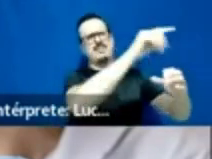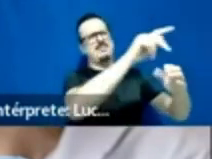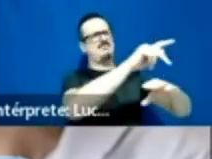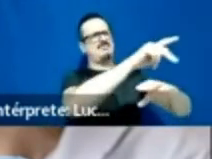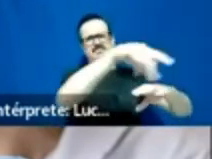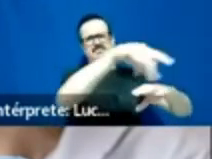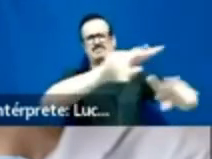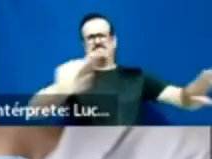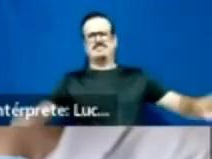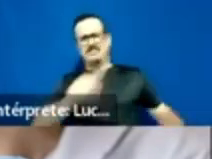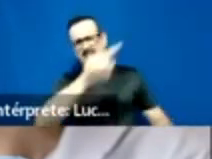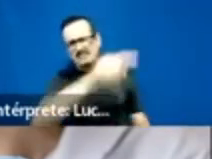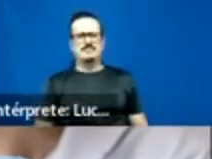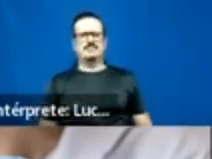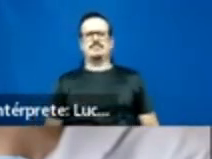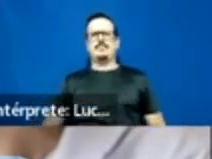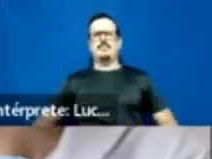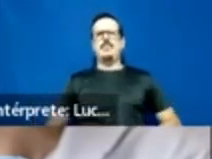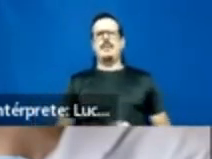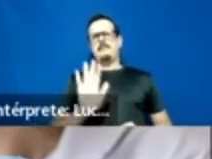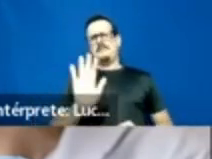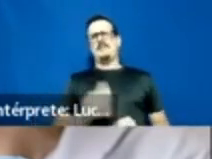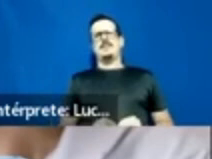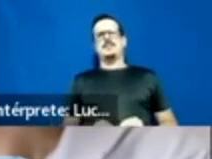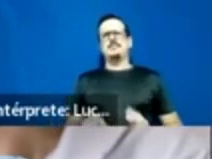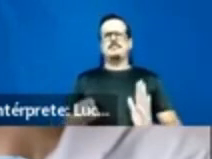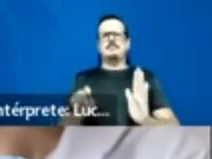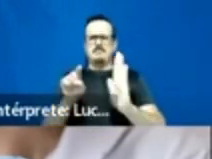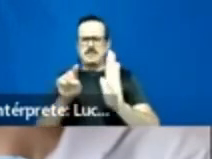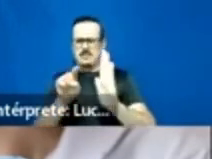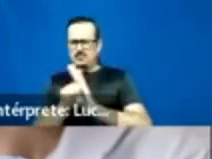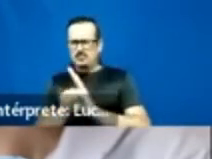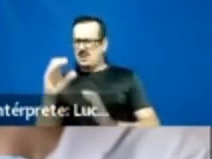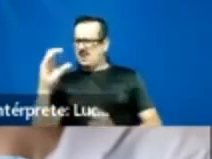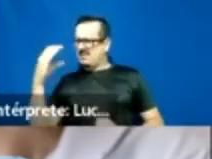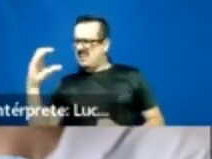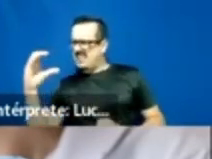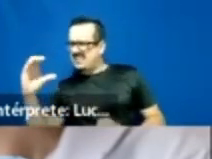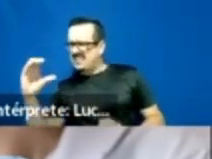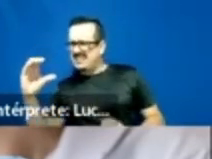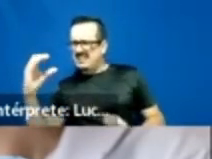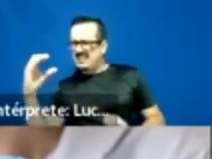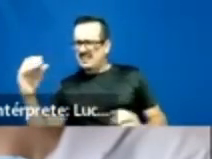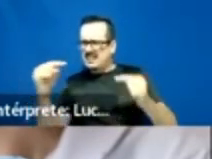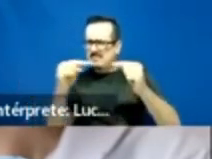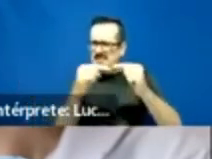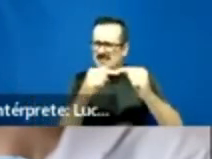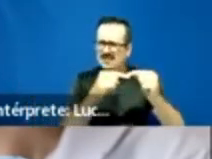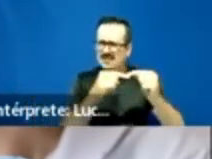quero te perguntar: você acha que é importante a comprovação científica? Me diga aí se você acha